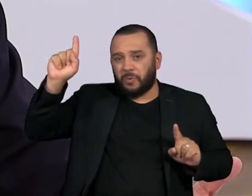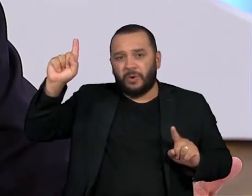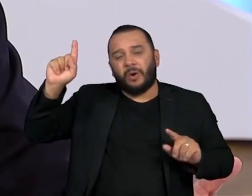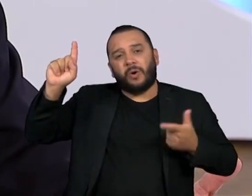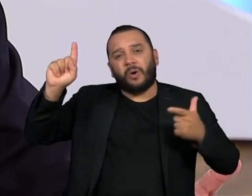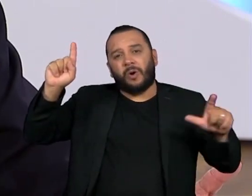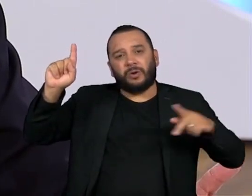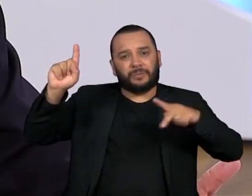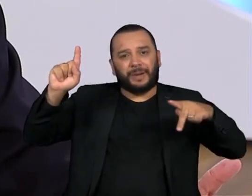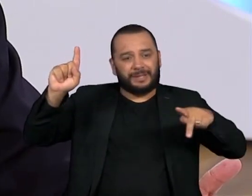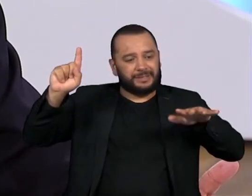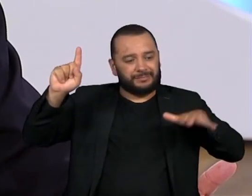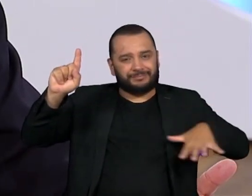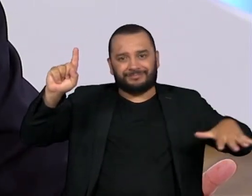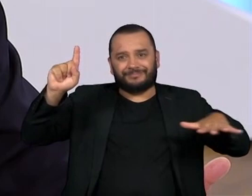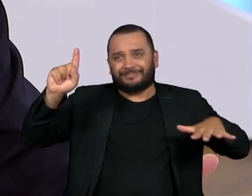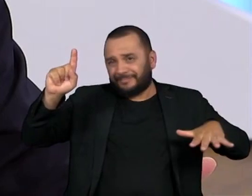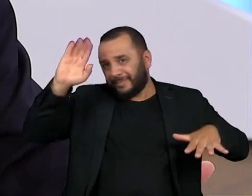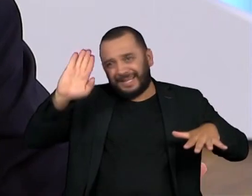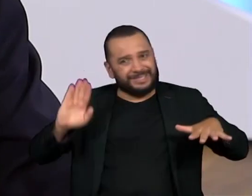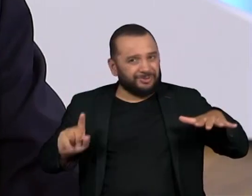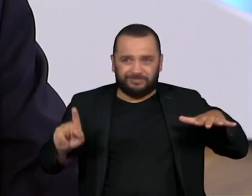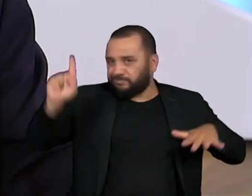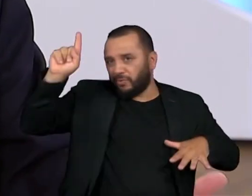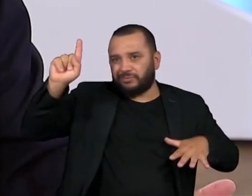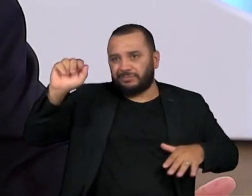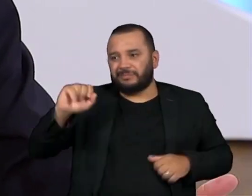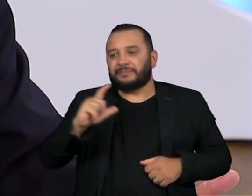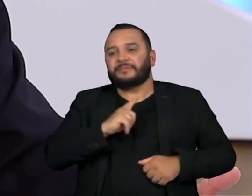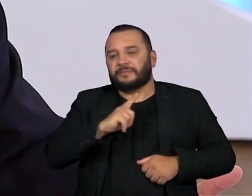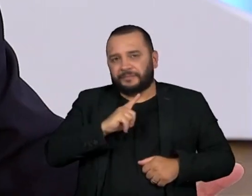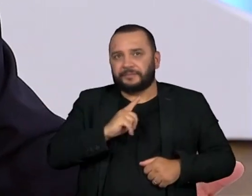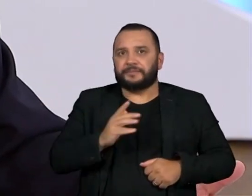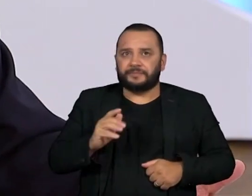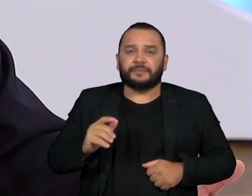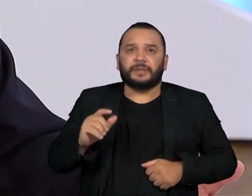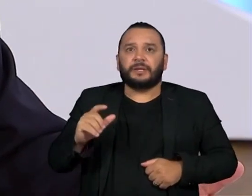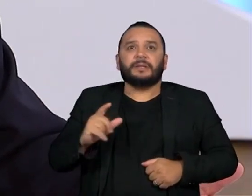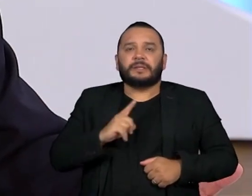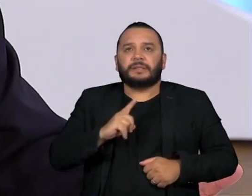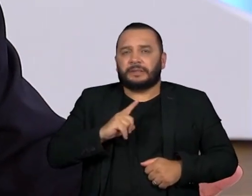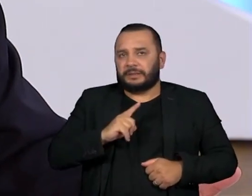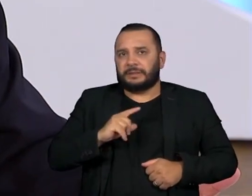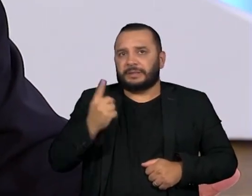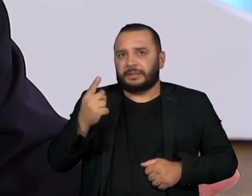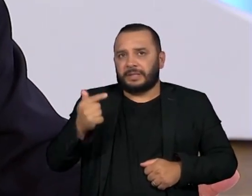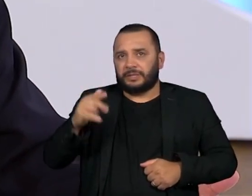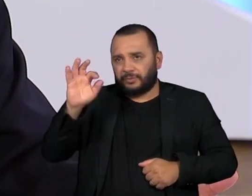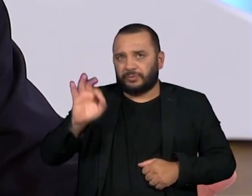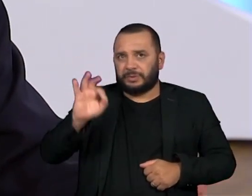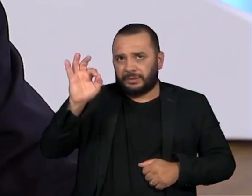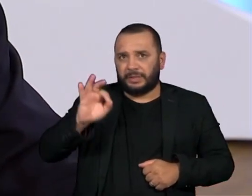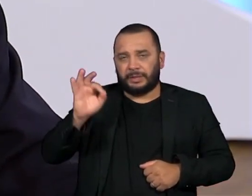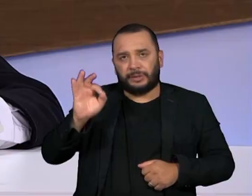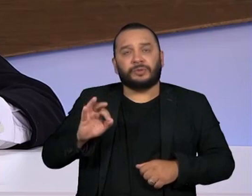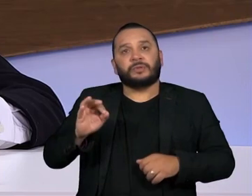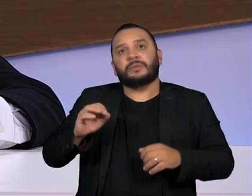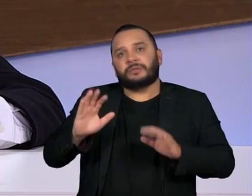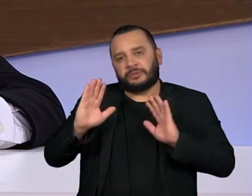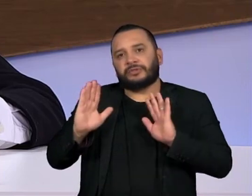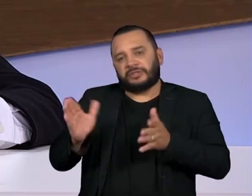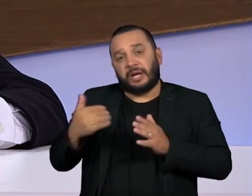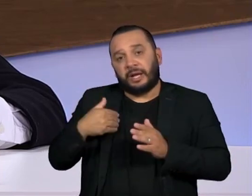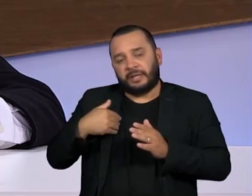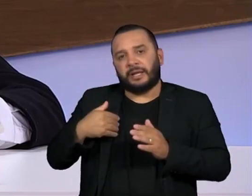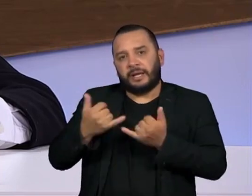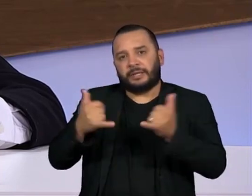dizer, 17% de toda a energia consumida no Brasil é álcool, que é, hoje em dia, carbono negativa,